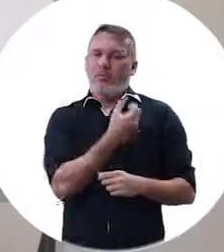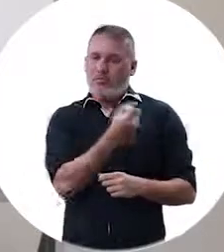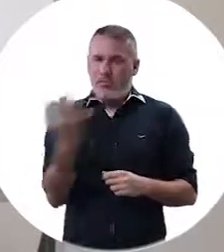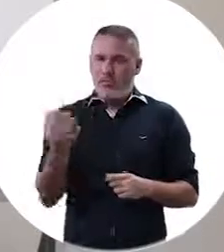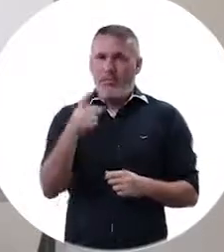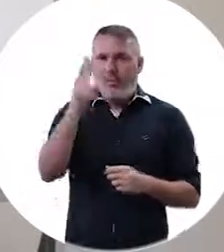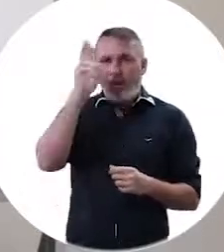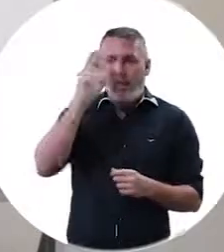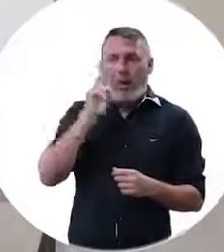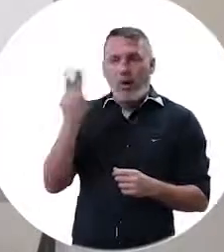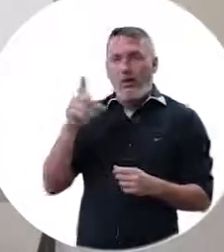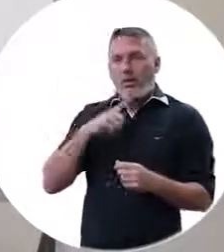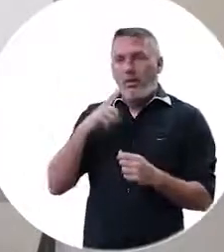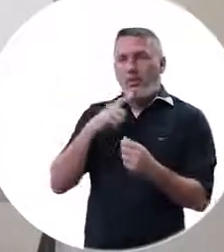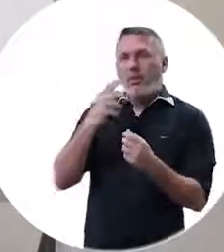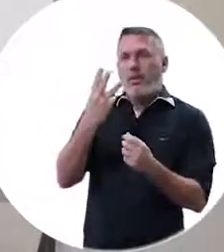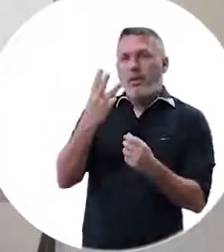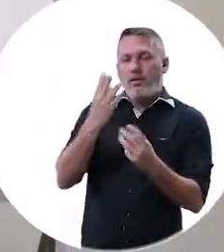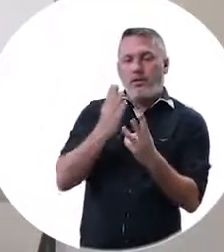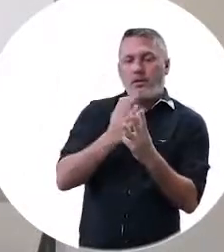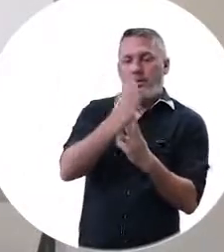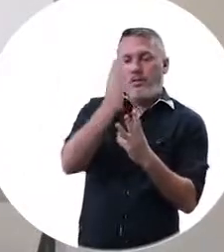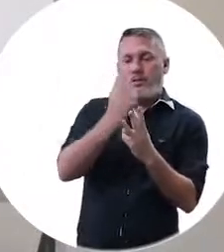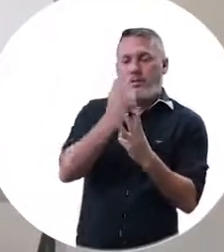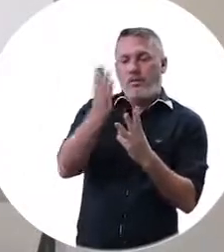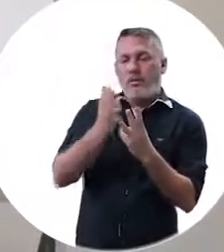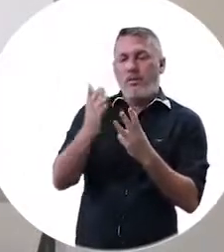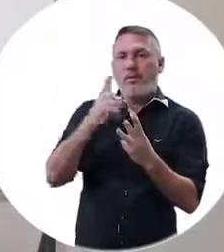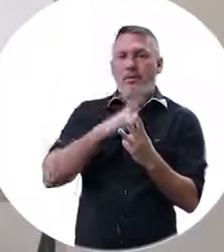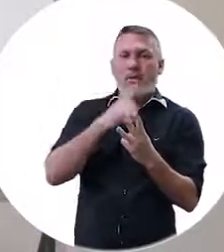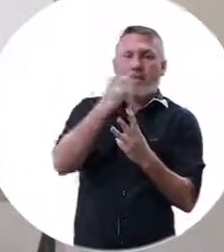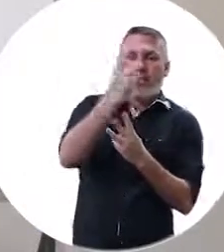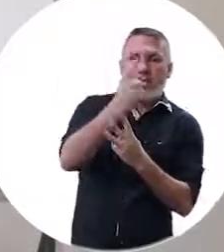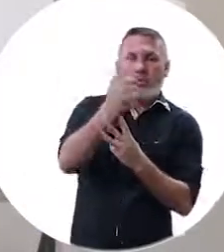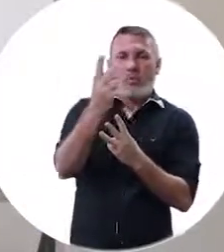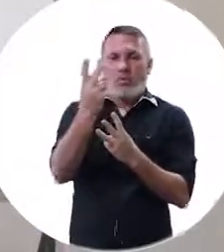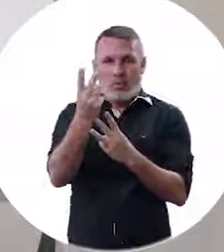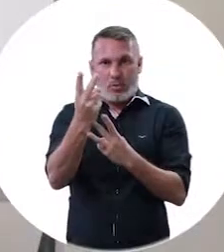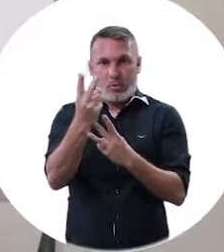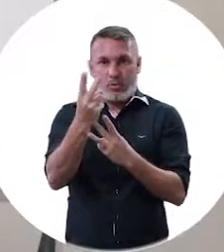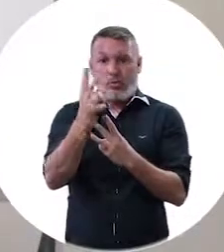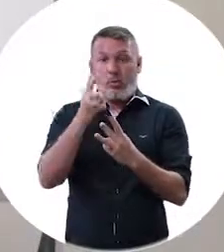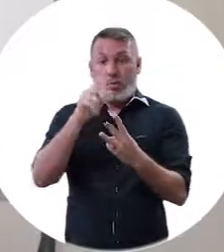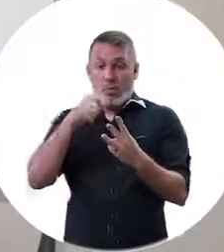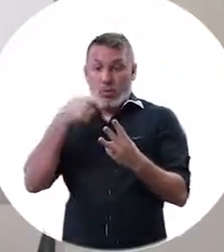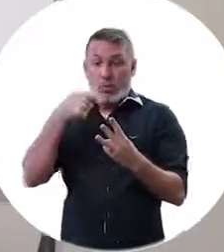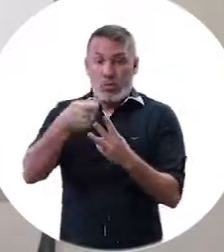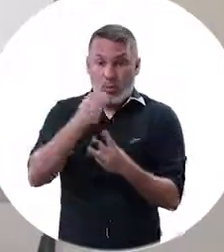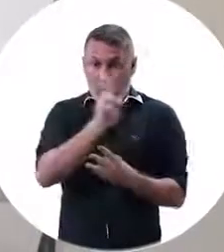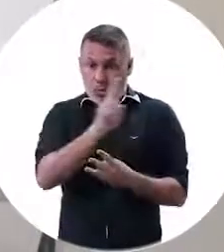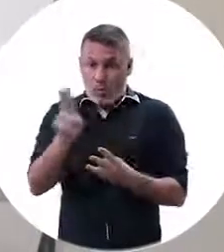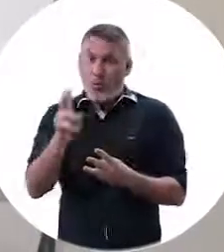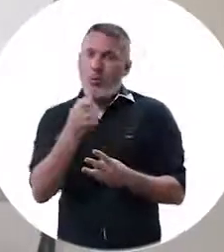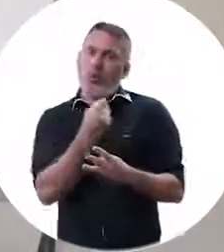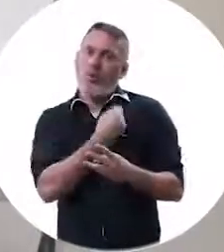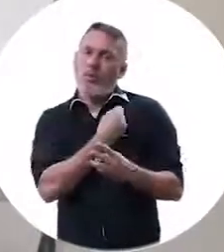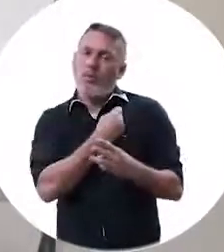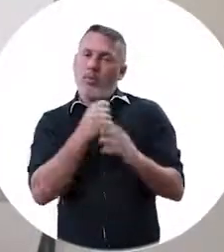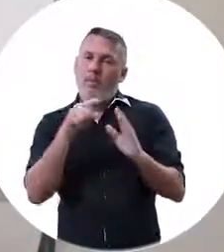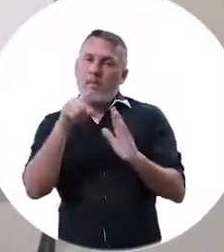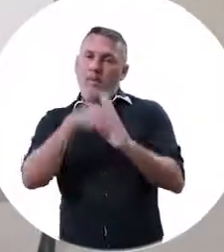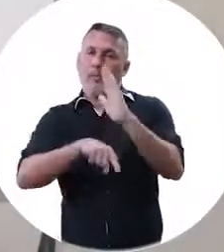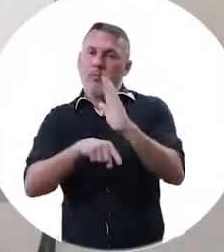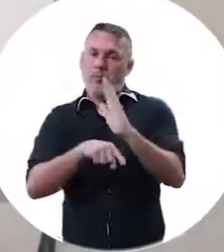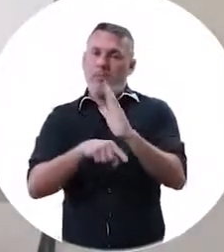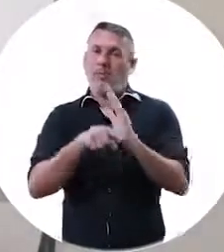cadeia. A ligação tripla não está entre 1 e o 2? Se está entre 1 e o 2, na hora de dar o nome, você leva o menor